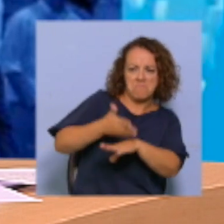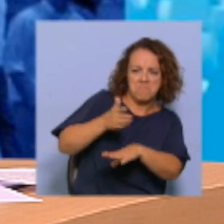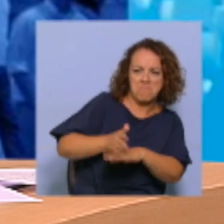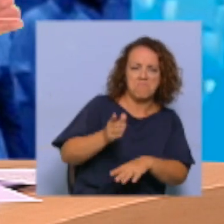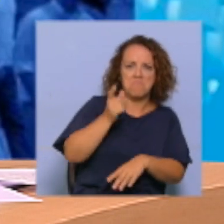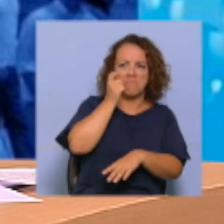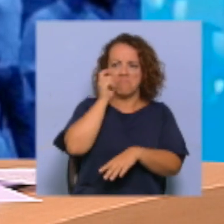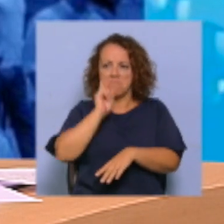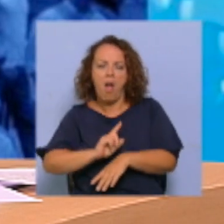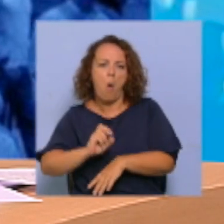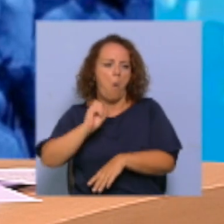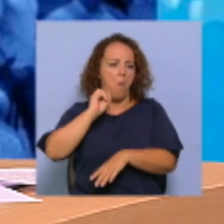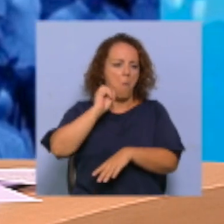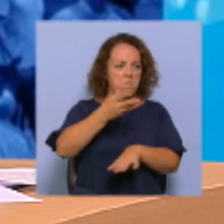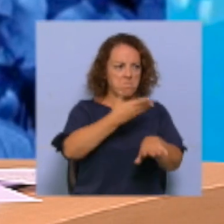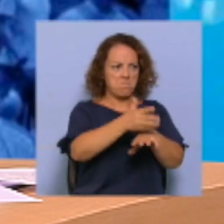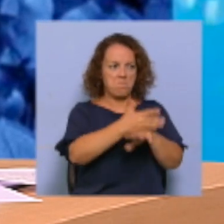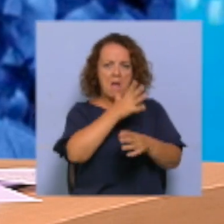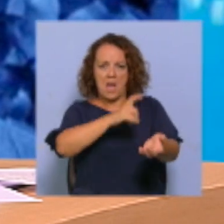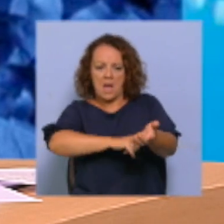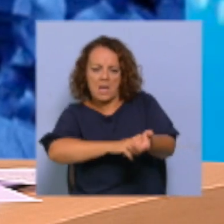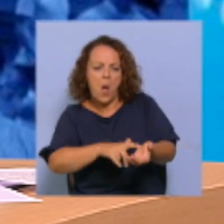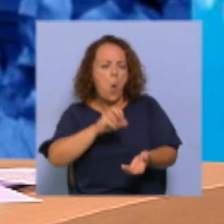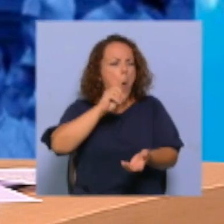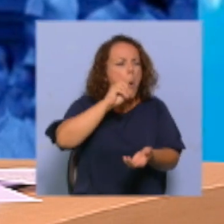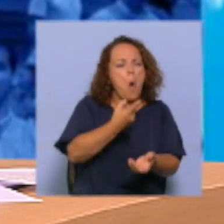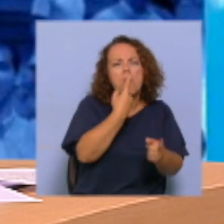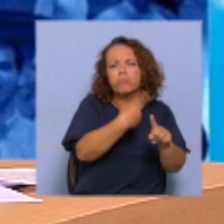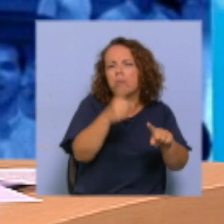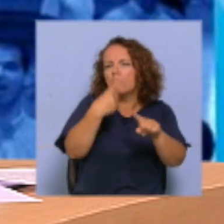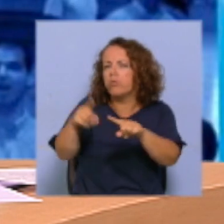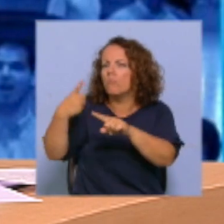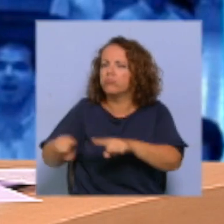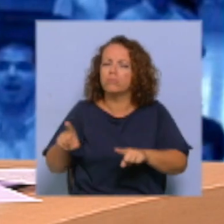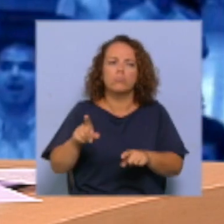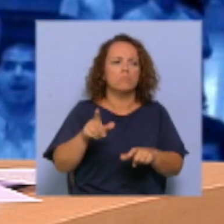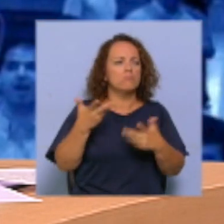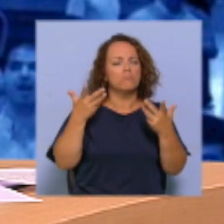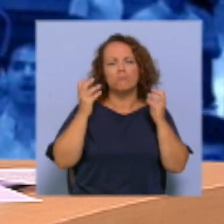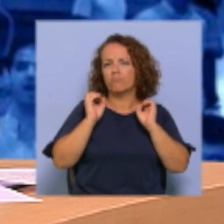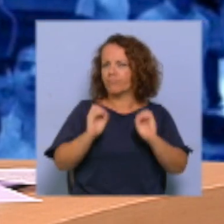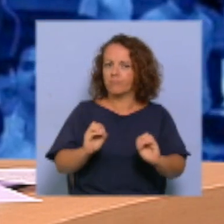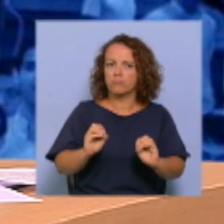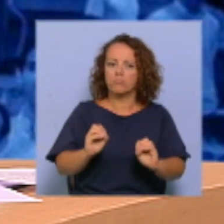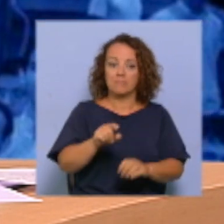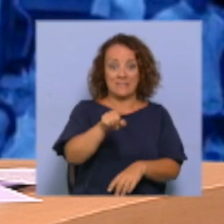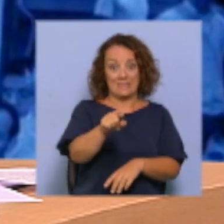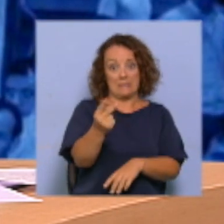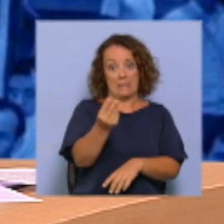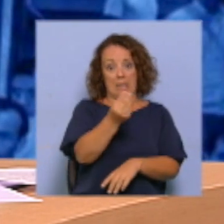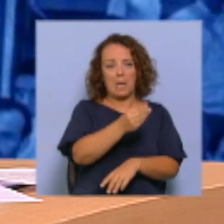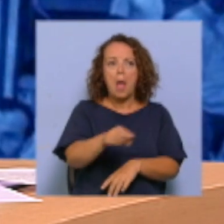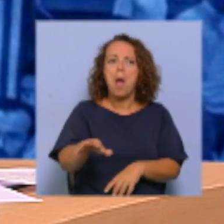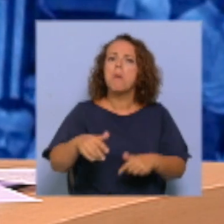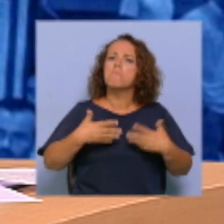são xenófobos, são crianças que se manifestam pelo